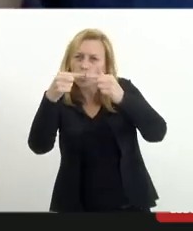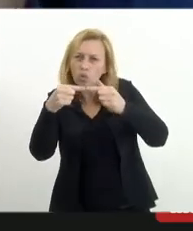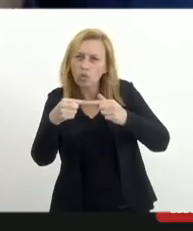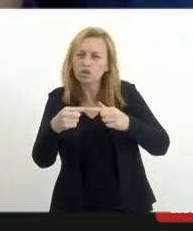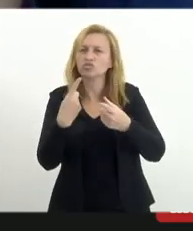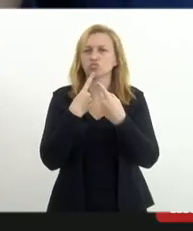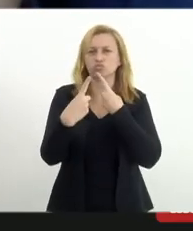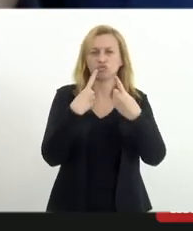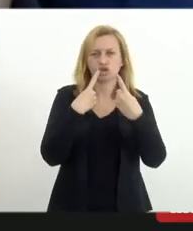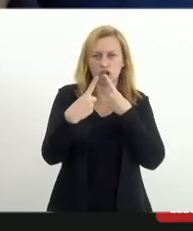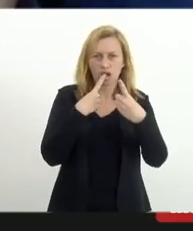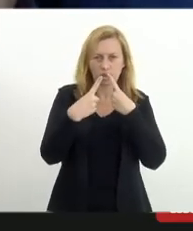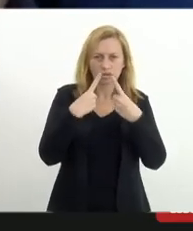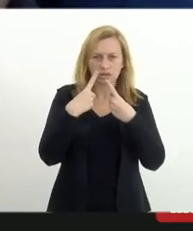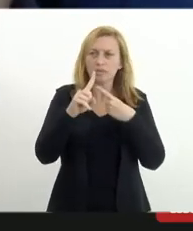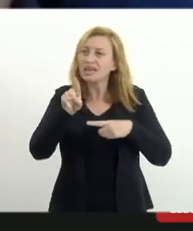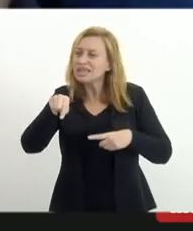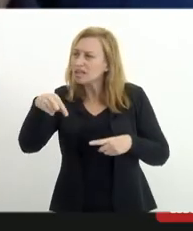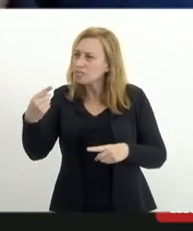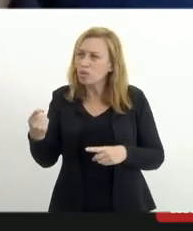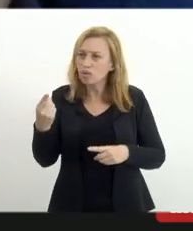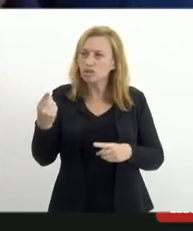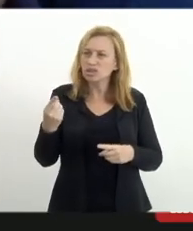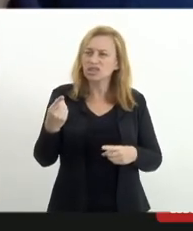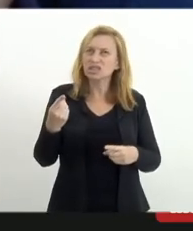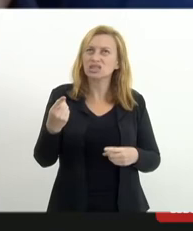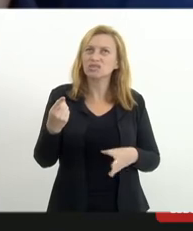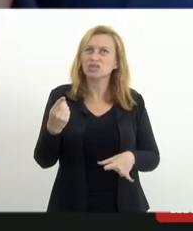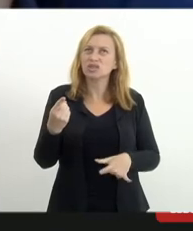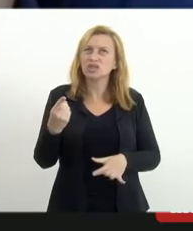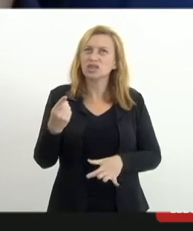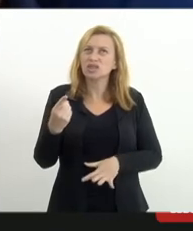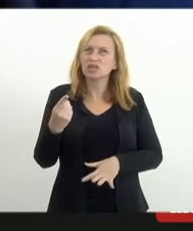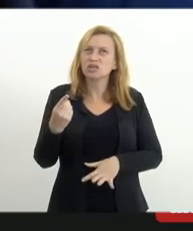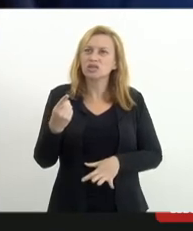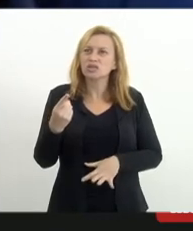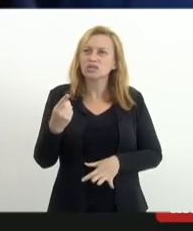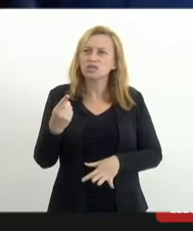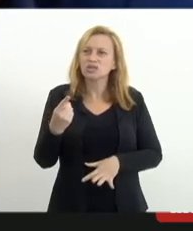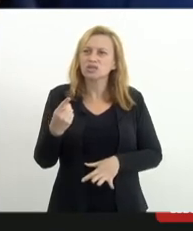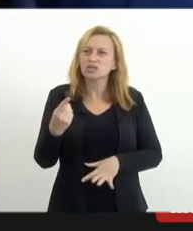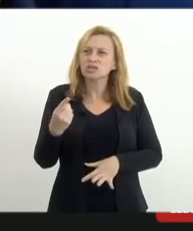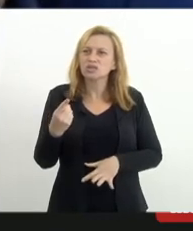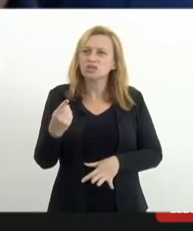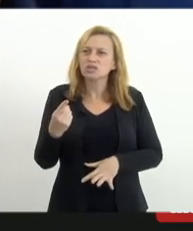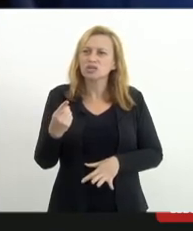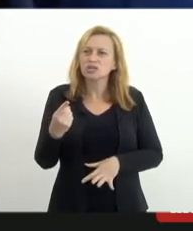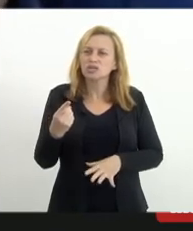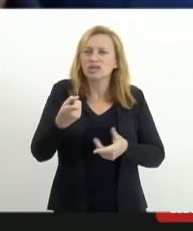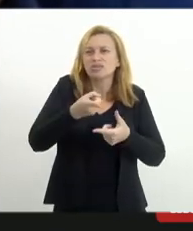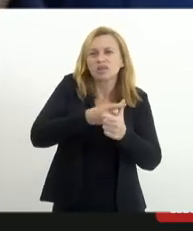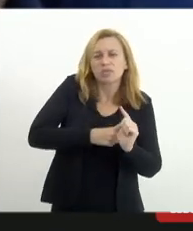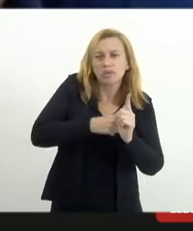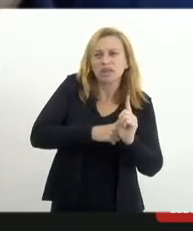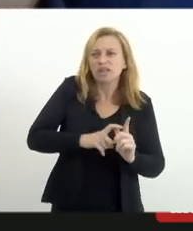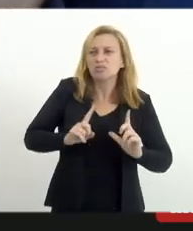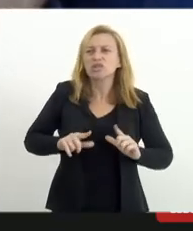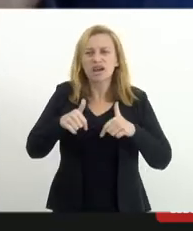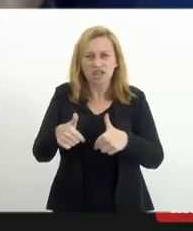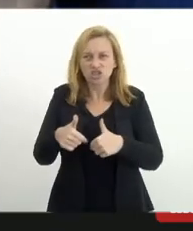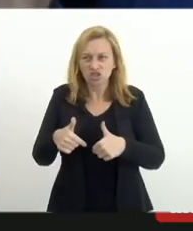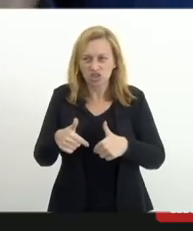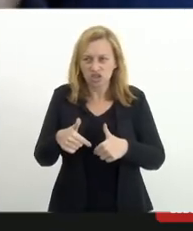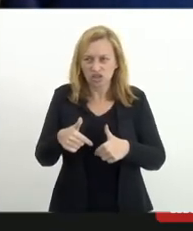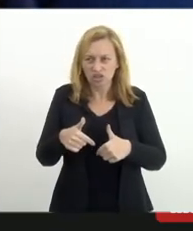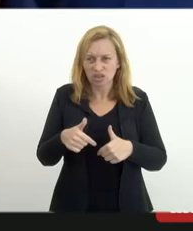o diálogo, para que depois nós não fiquemos numa situação em que ficamos dependendo de atos de